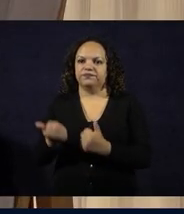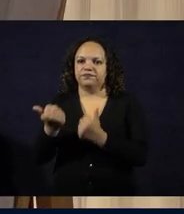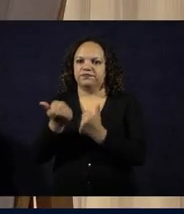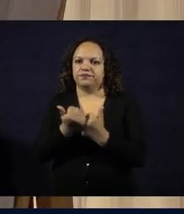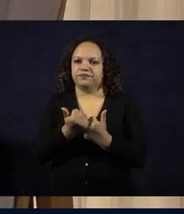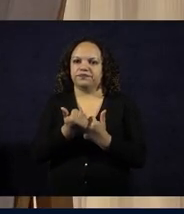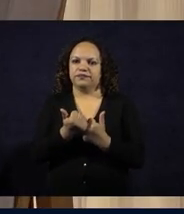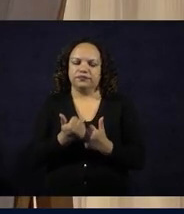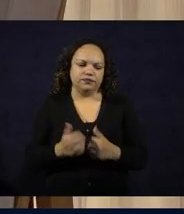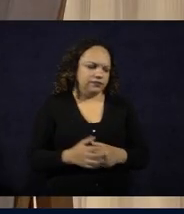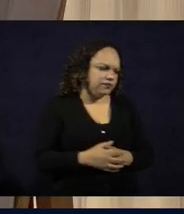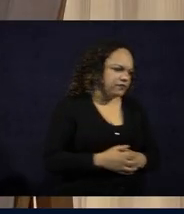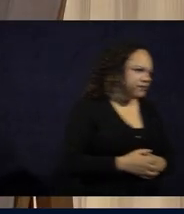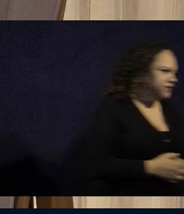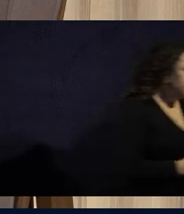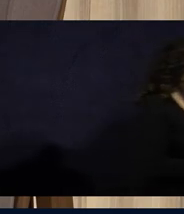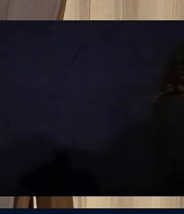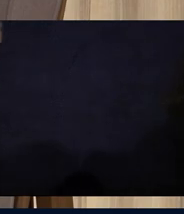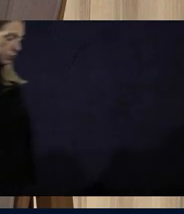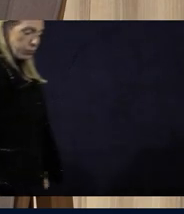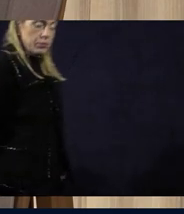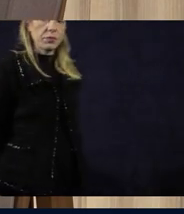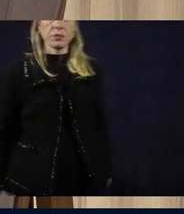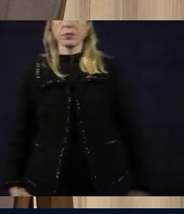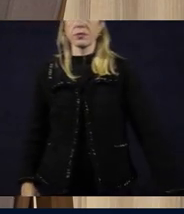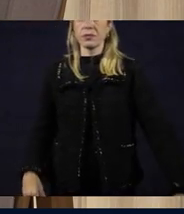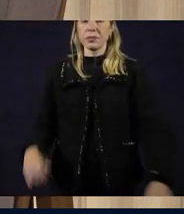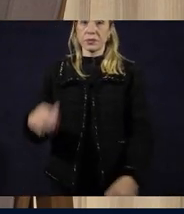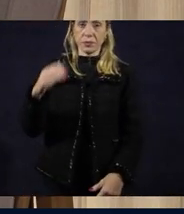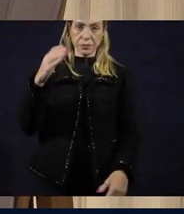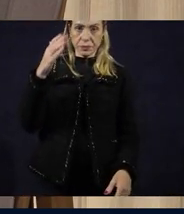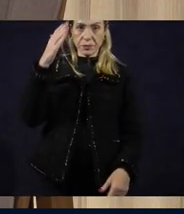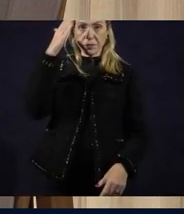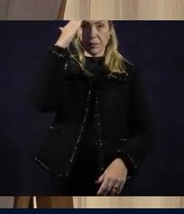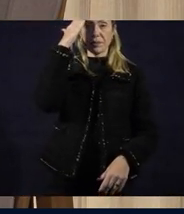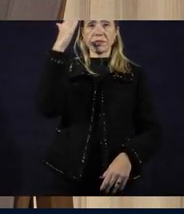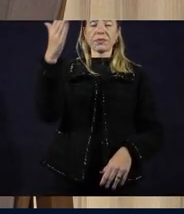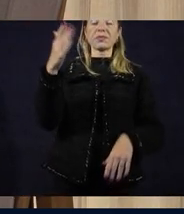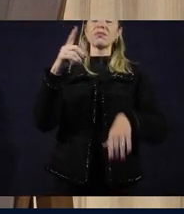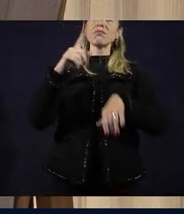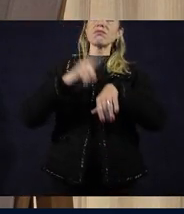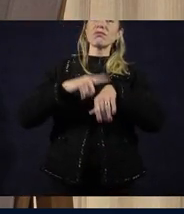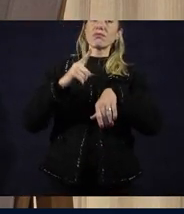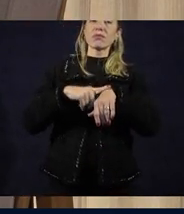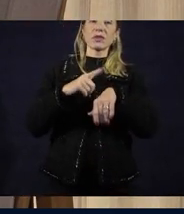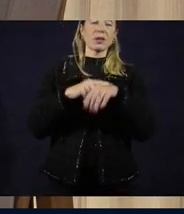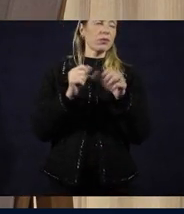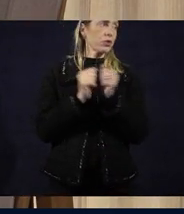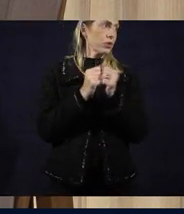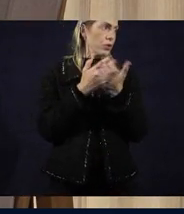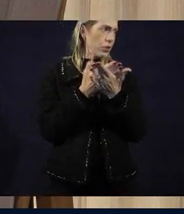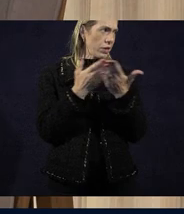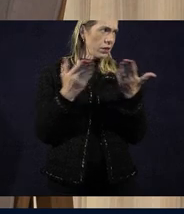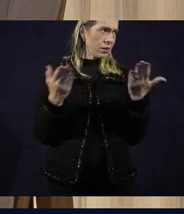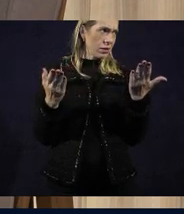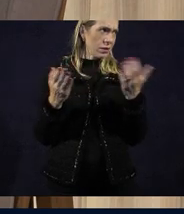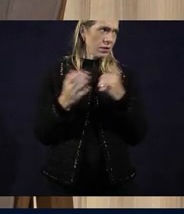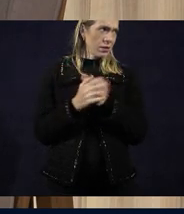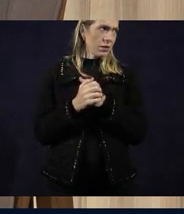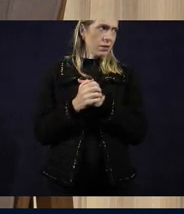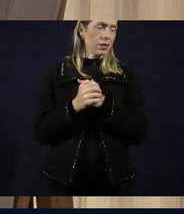mundo agradecer imensamente por esses valiosos minutos com vocês experiência muito bacana e